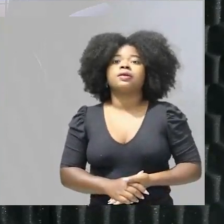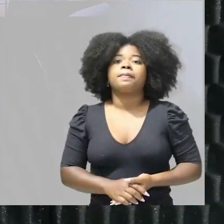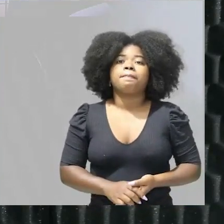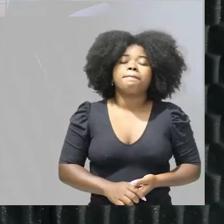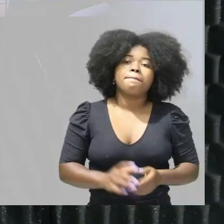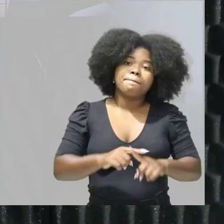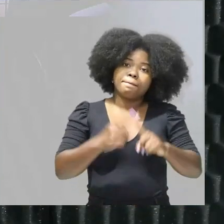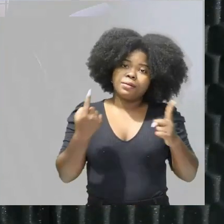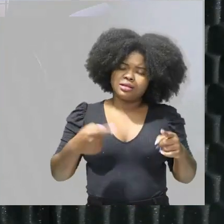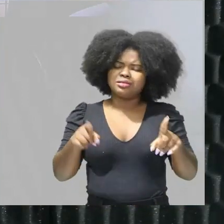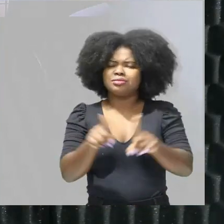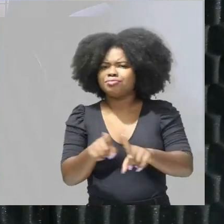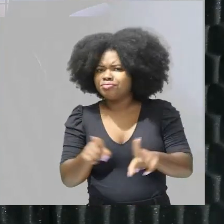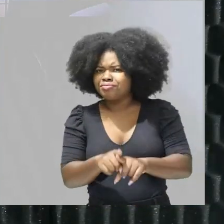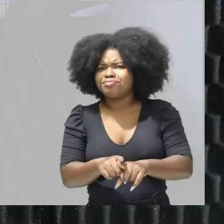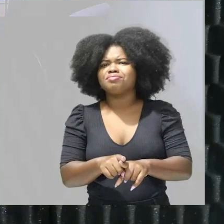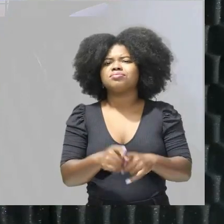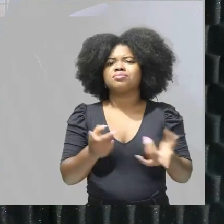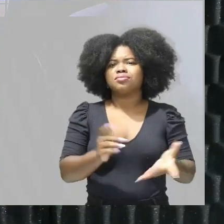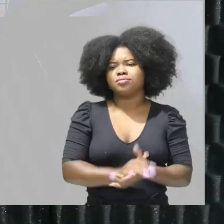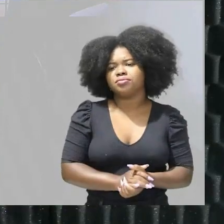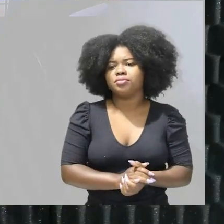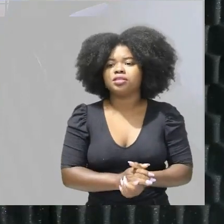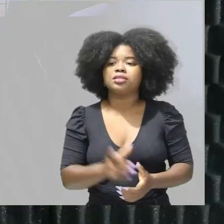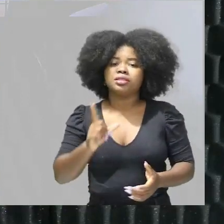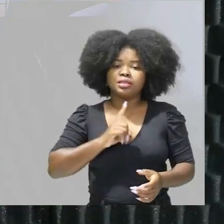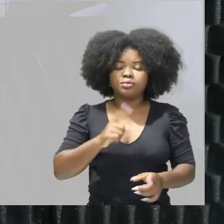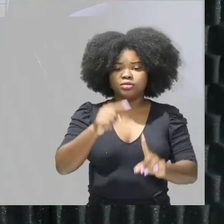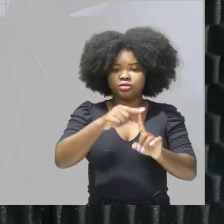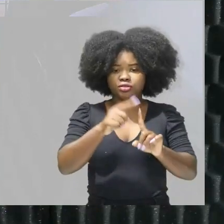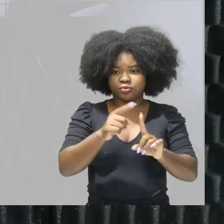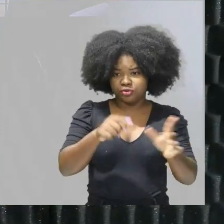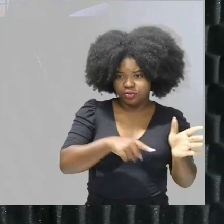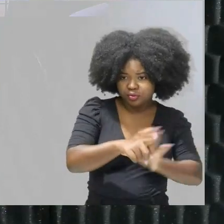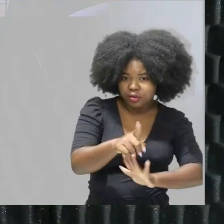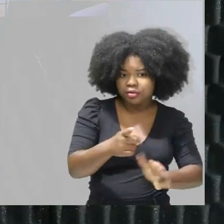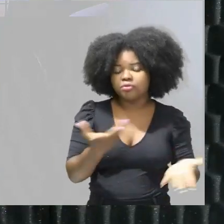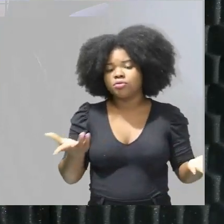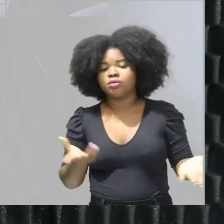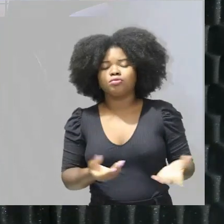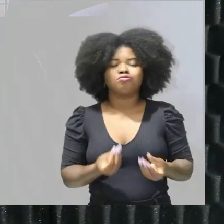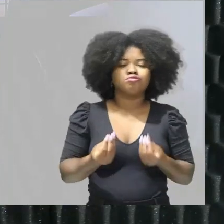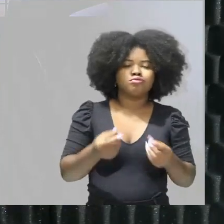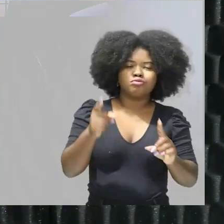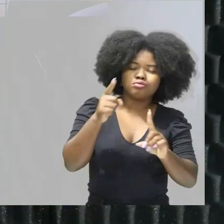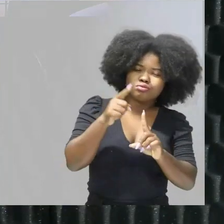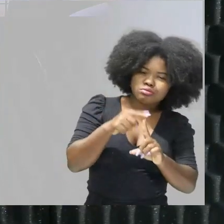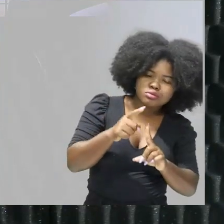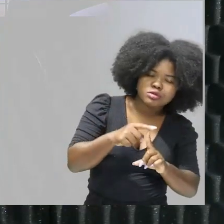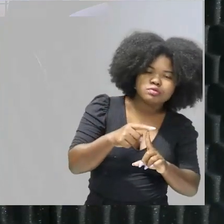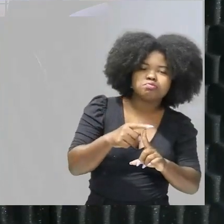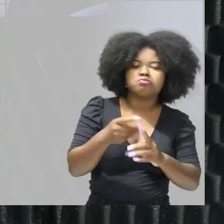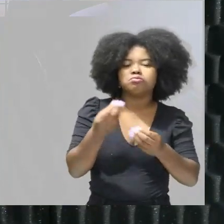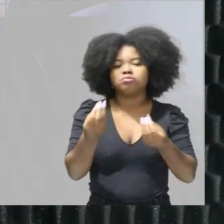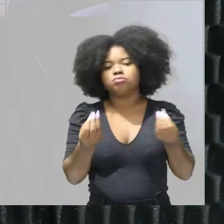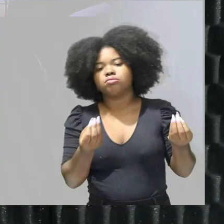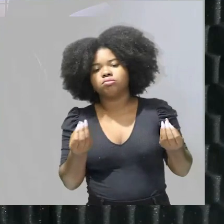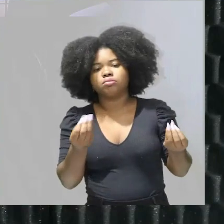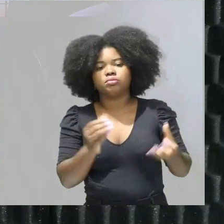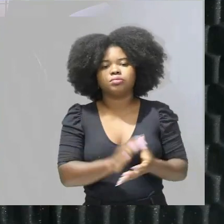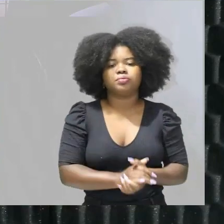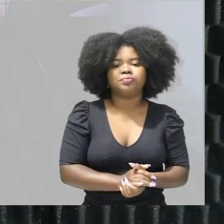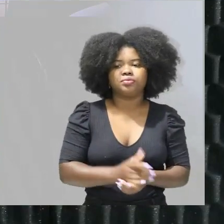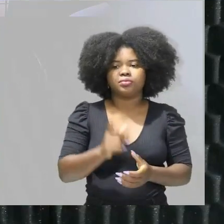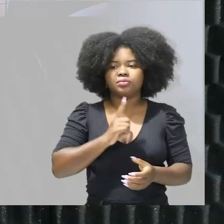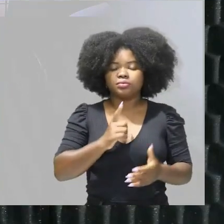mas nós temos também este modelo de questões como modelo que está tomando aí todas as